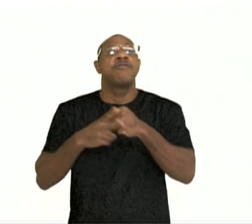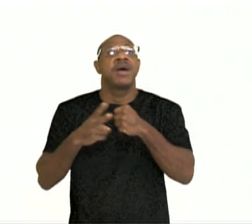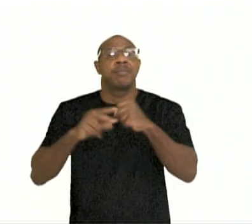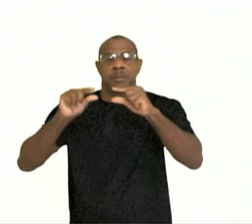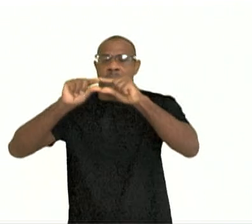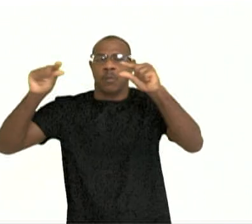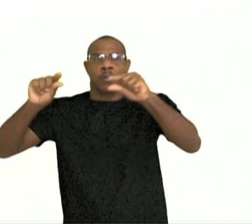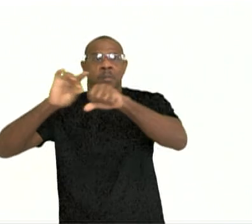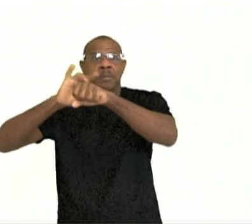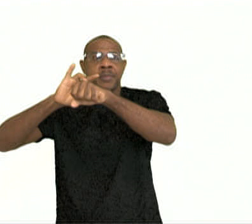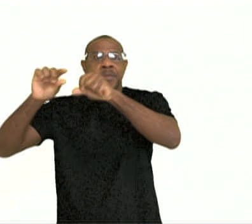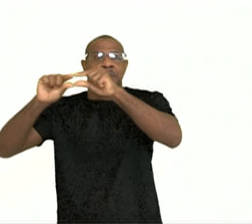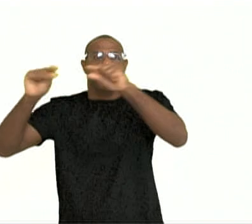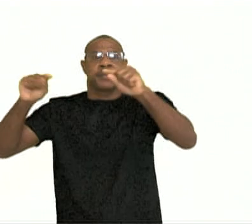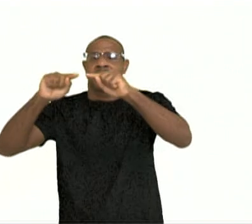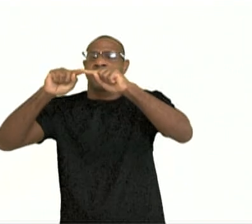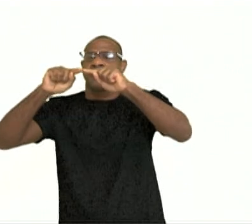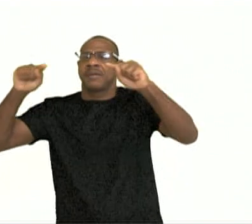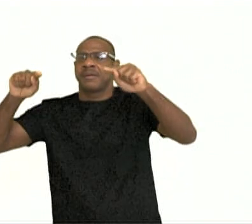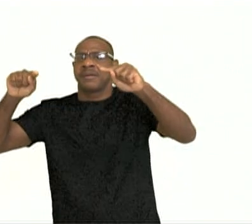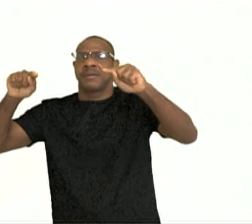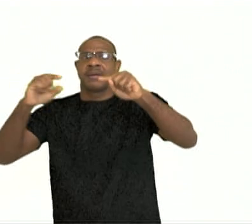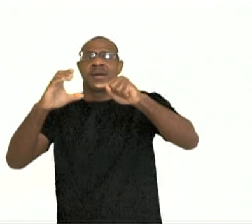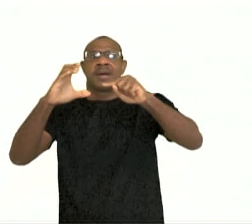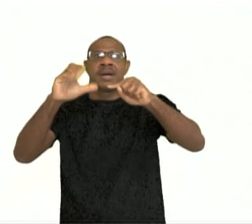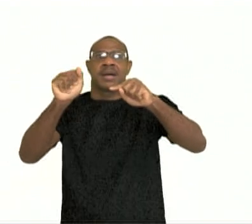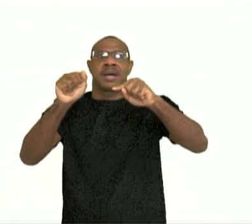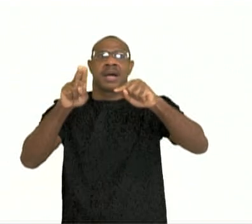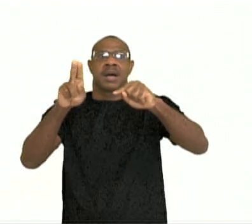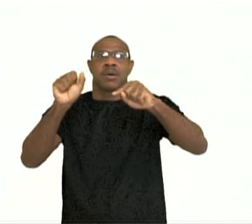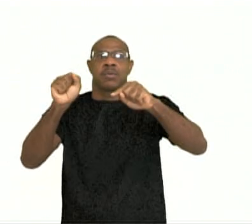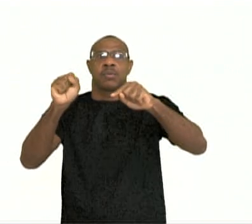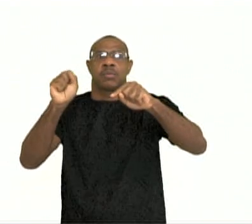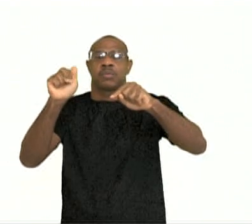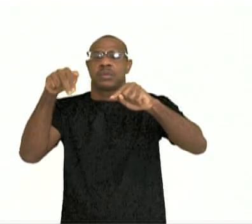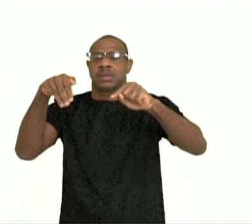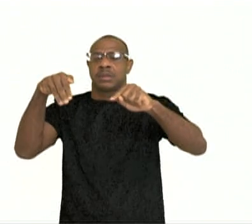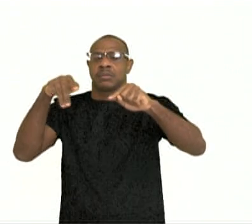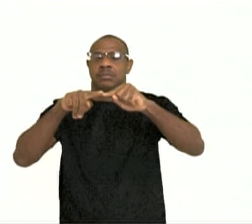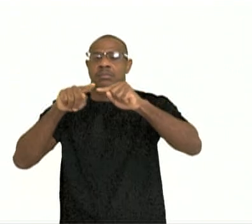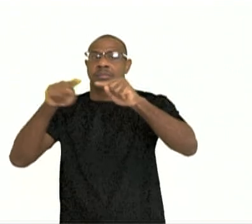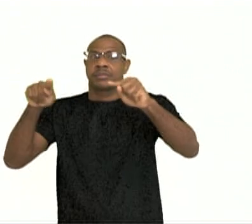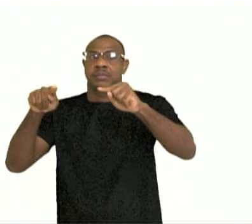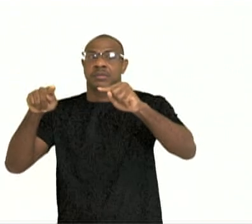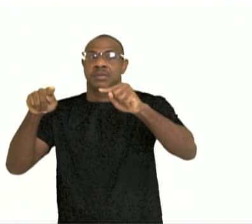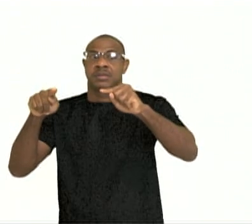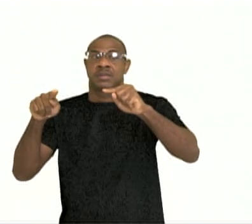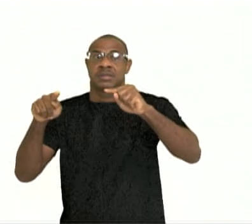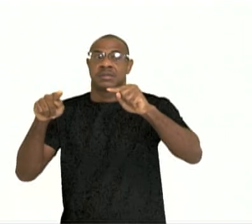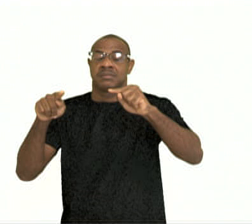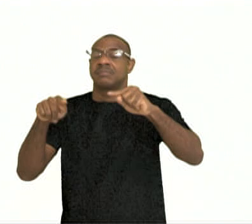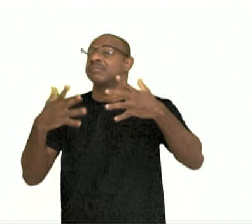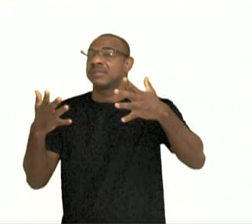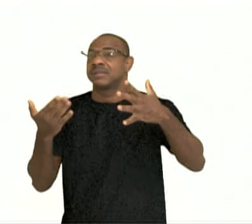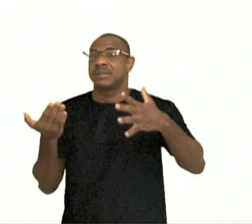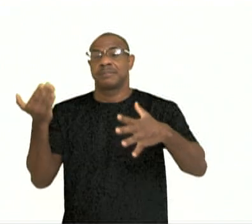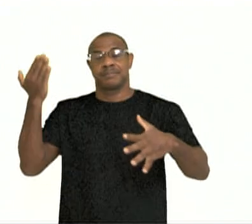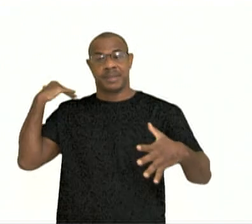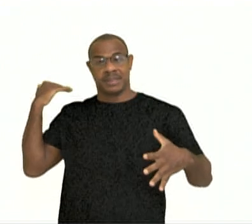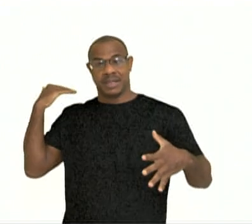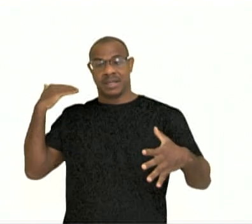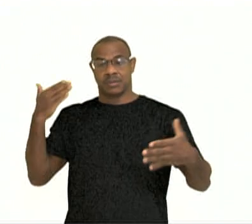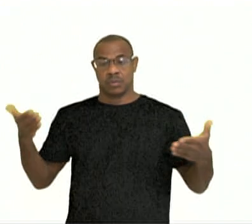destaque. Quem é o verbo? Causam. Em que tempo e modo ele está? Lembrando que tempo